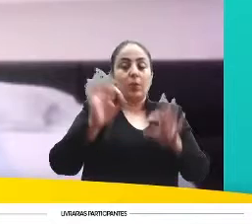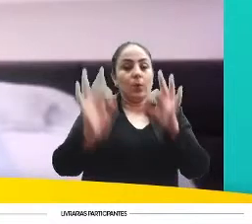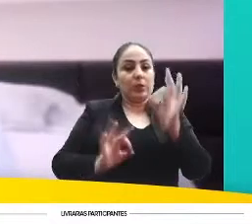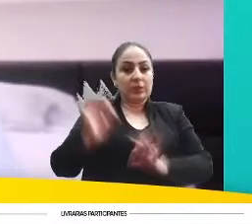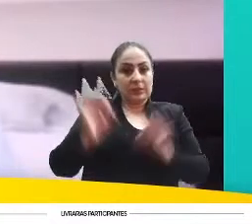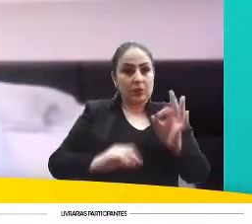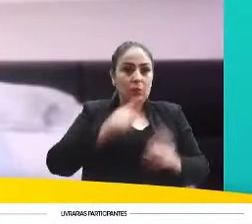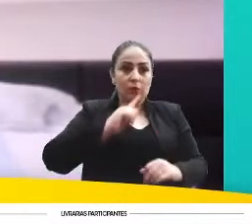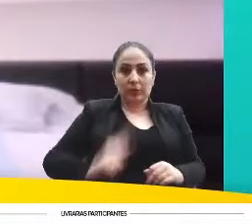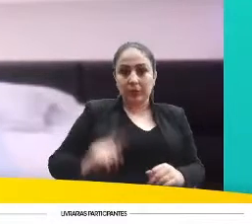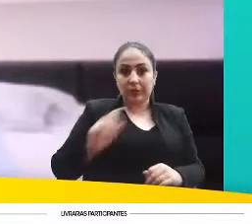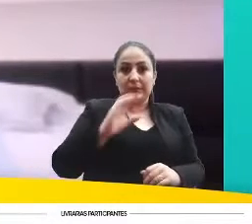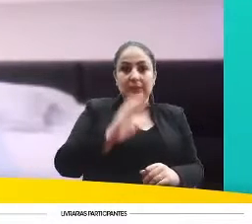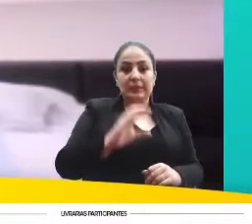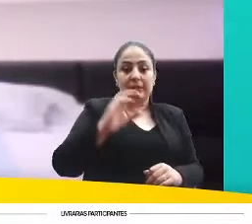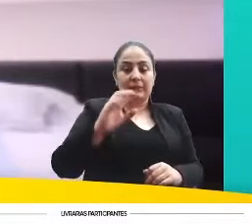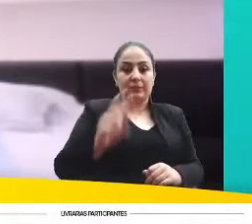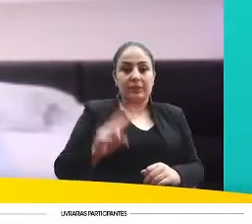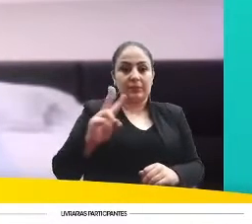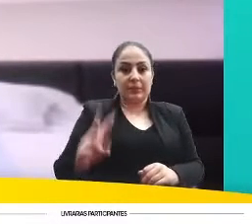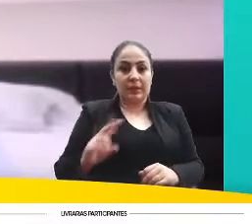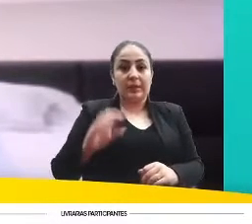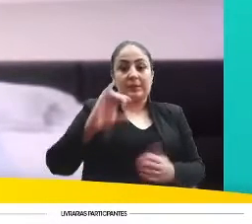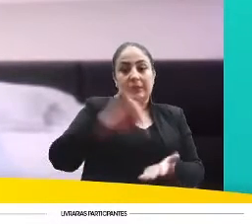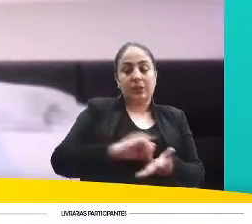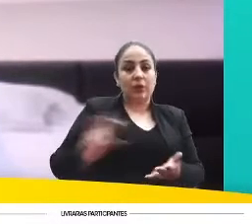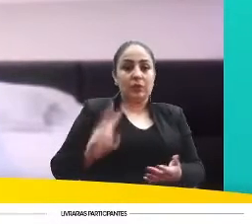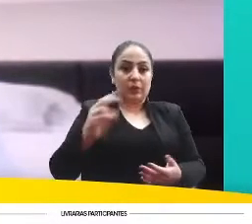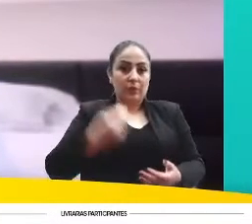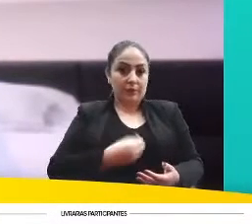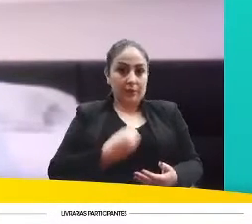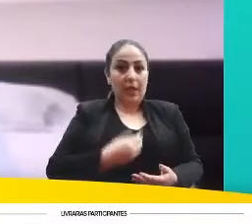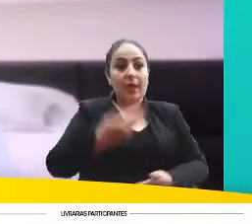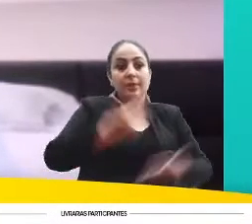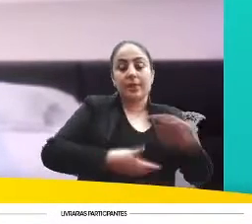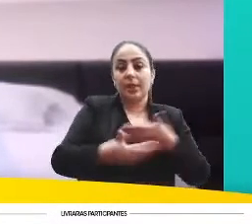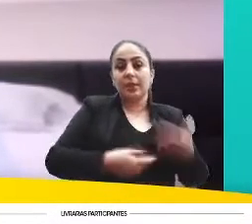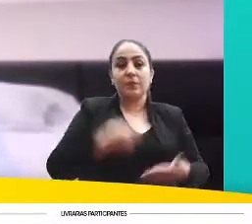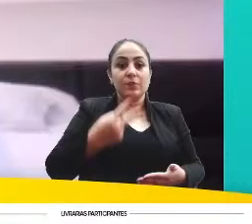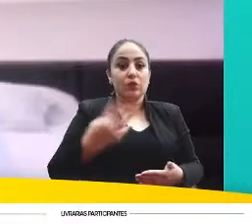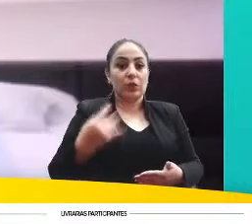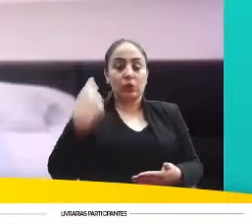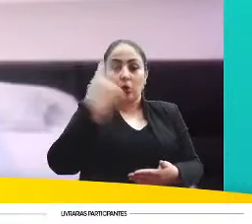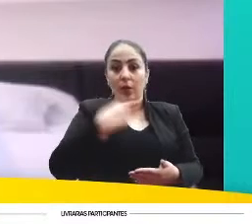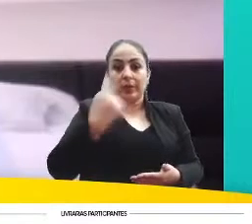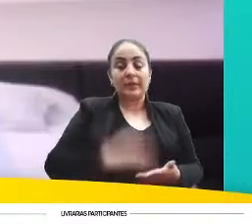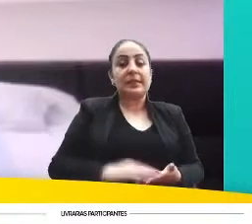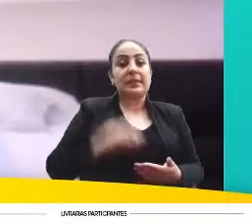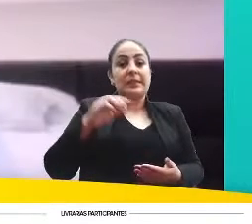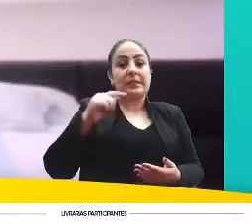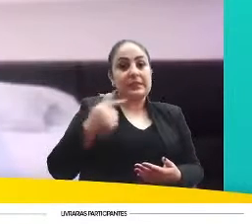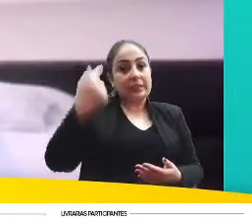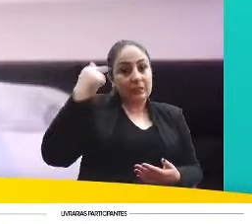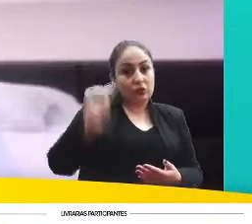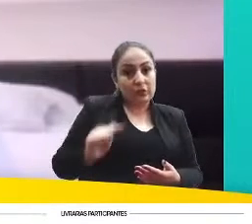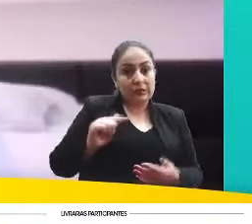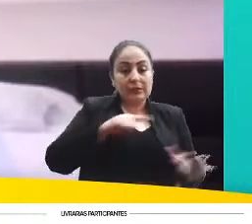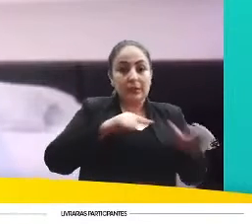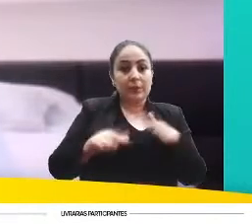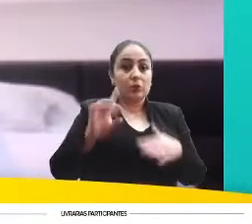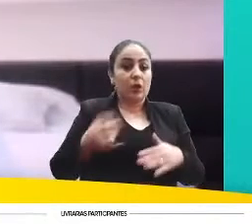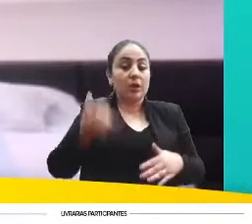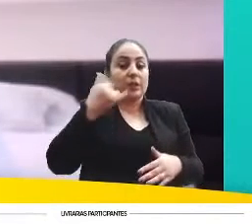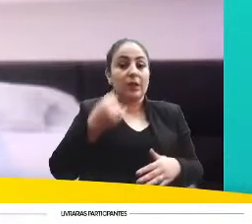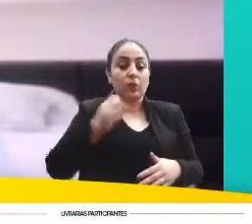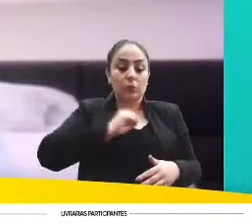não governamental chamada CVV, o Centro de Valorização da Vida, que atende 24 horas, 7 dias da semana. É só ligar para o